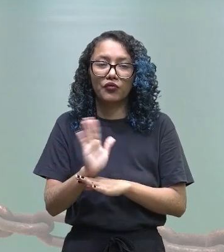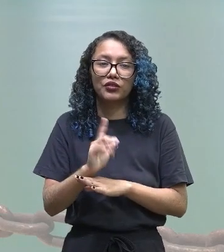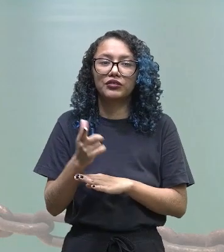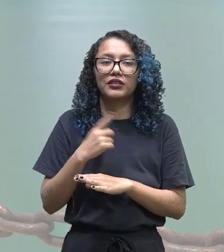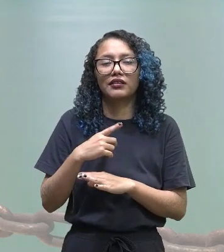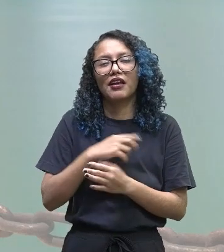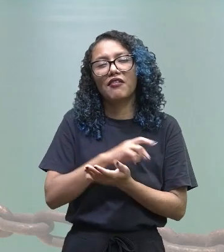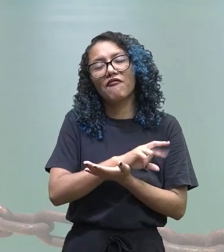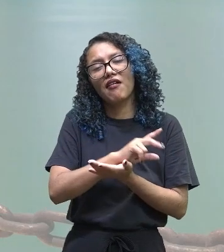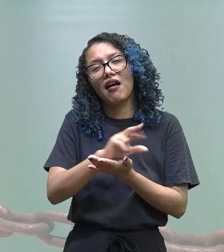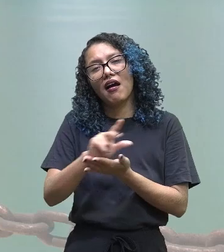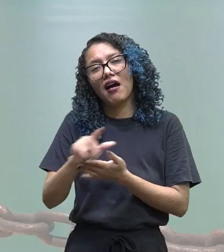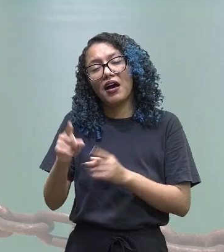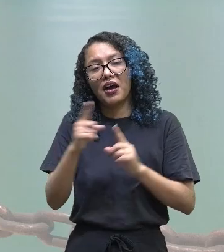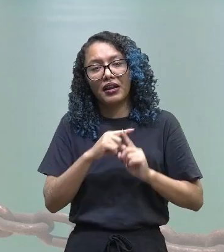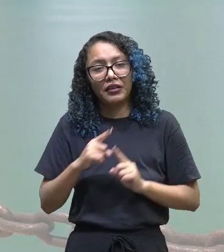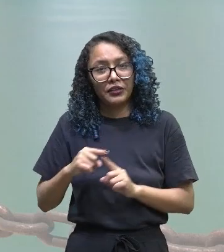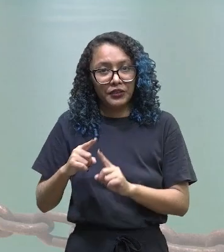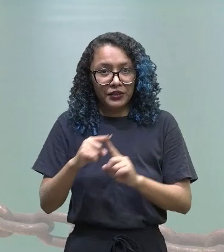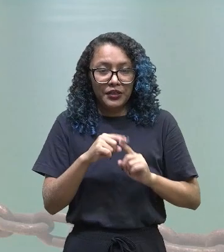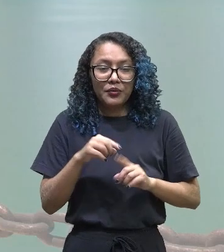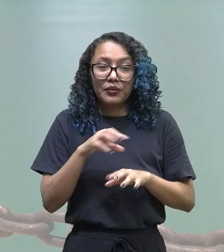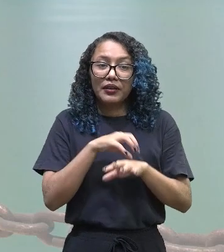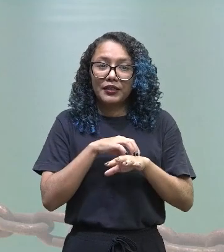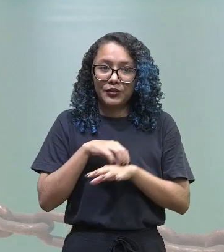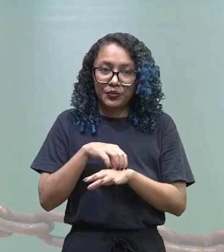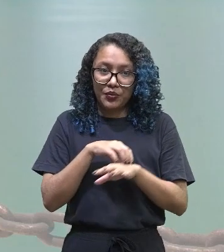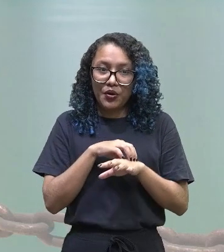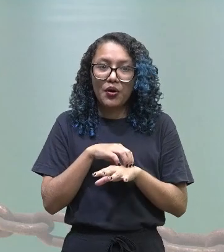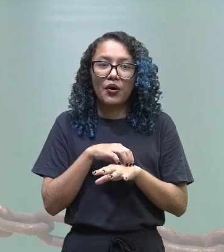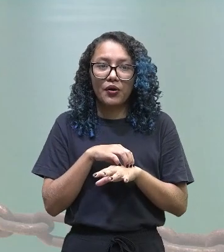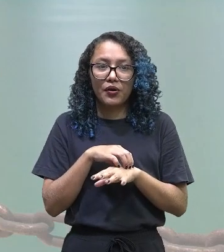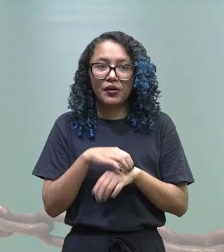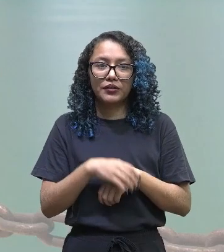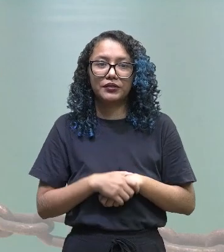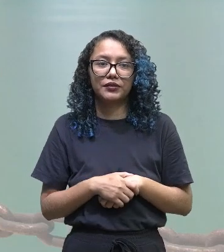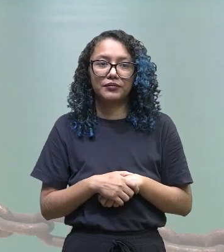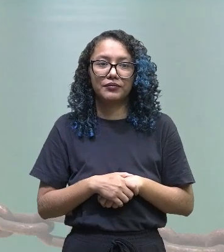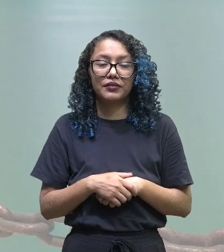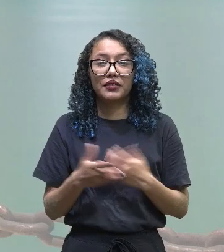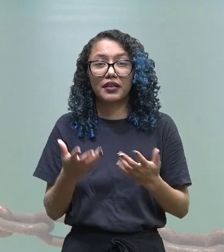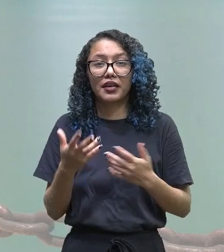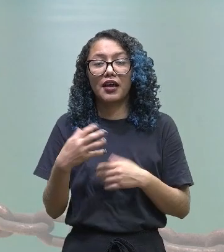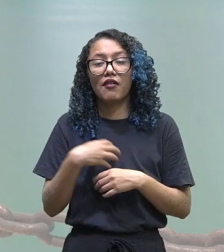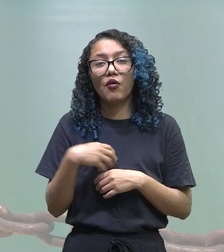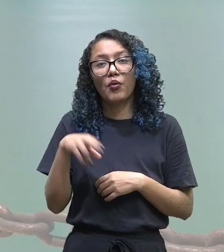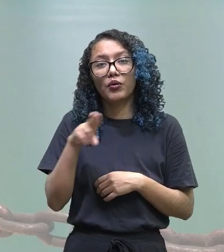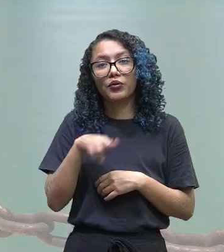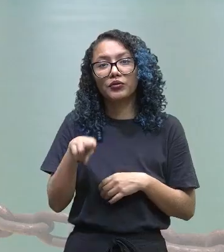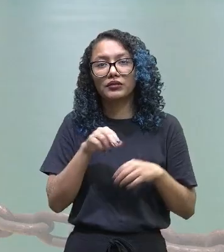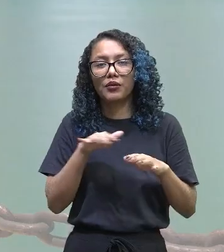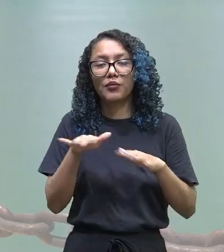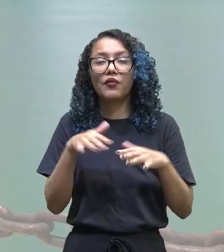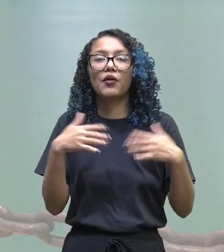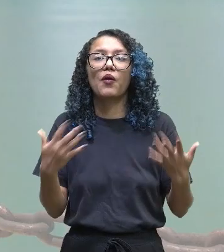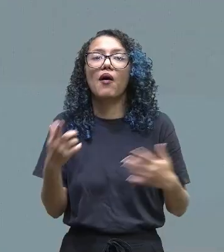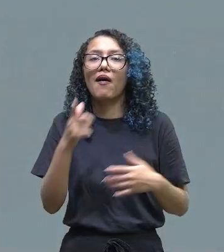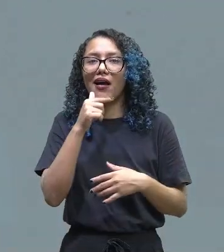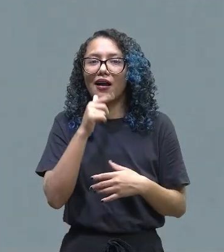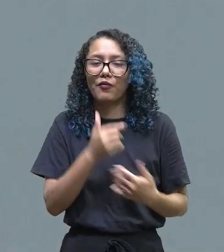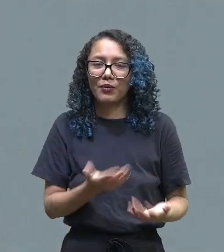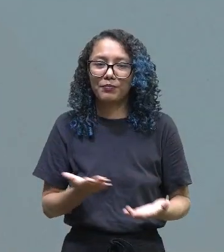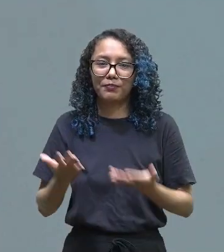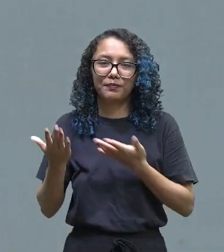vários exemplos desses meios de transporte que a sua forma de se locomover é pela água. Vamos lá.